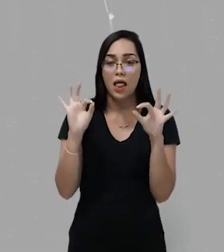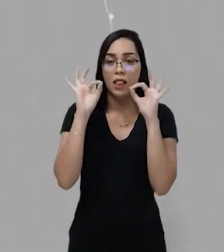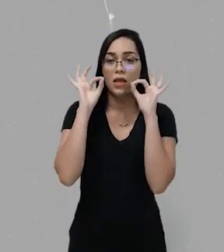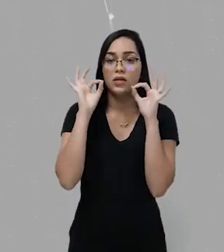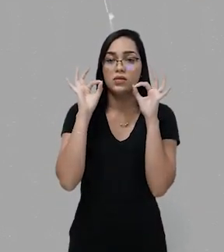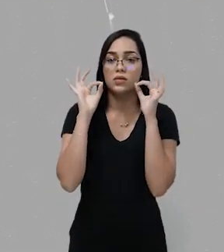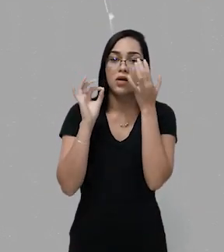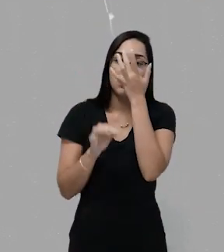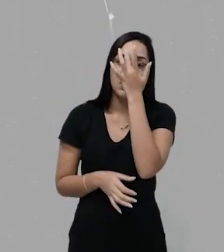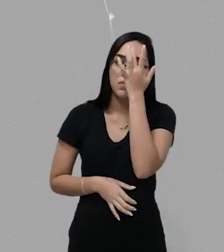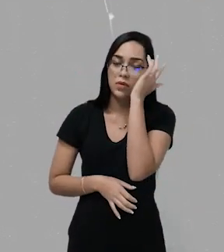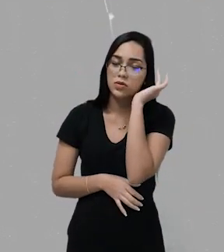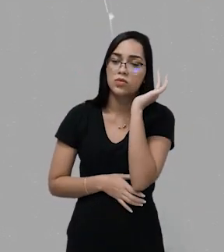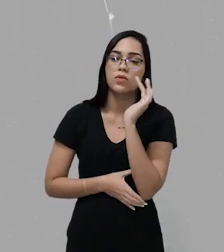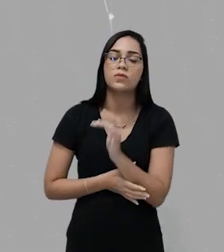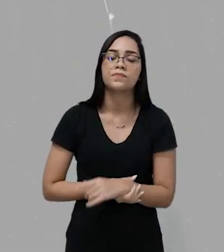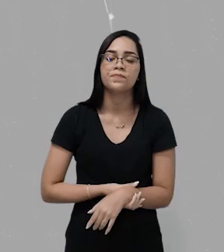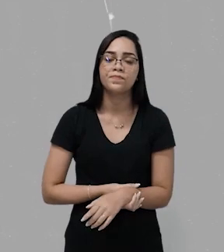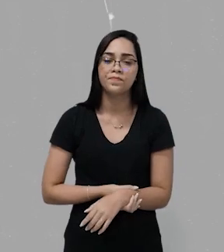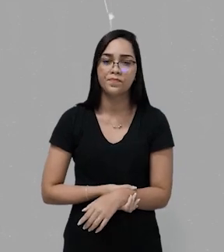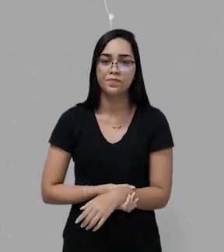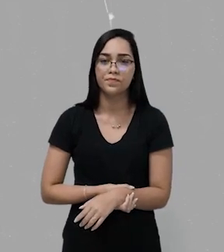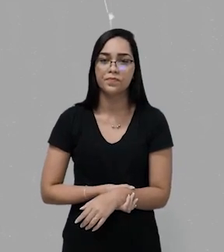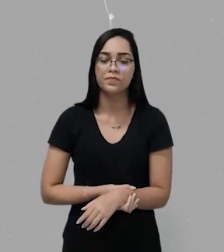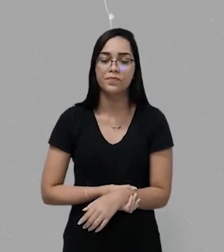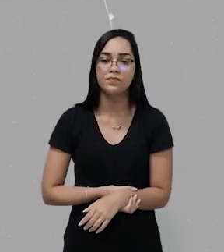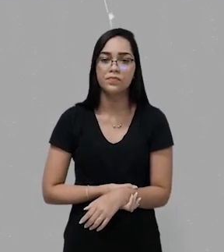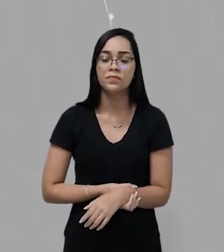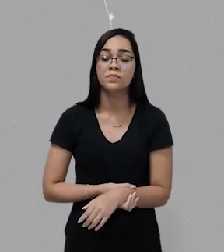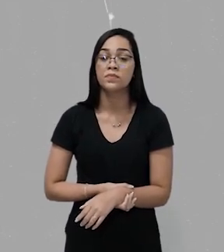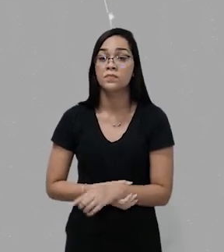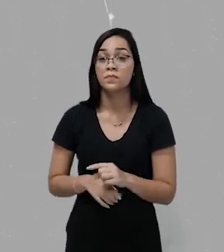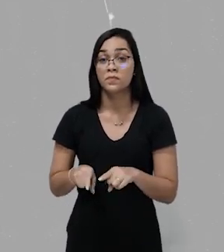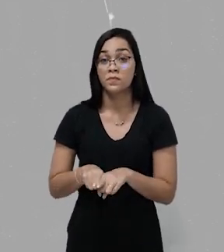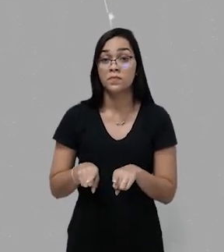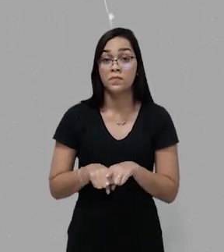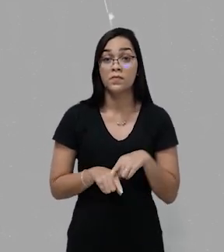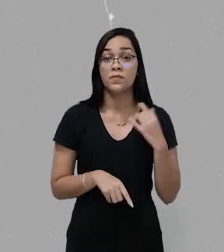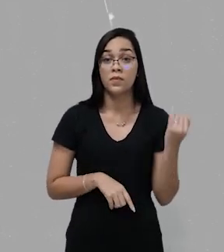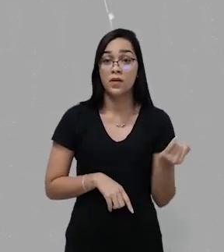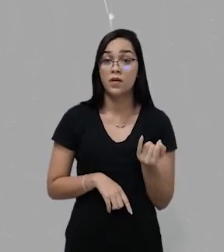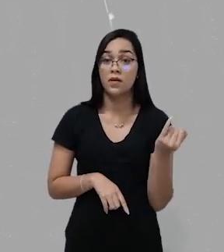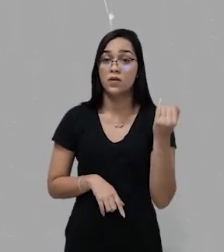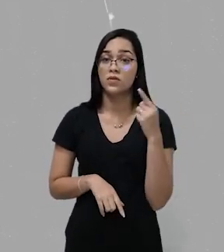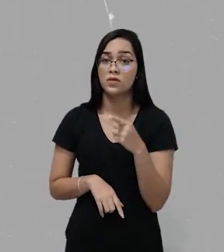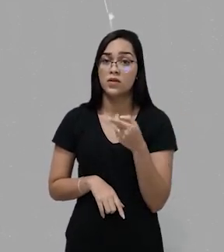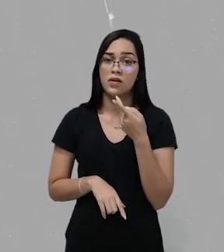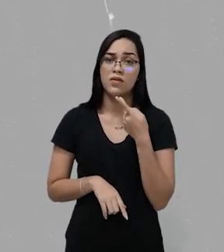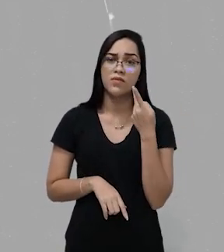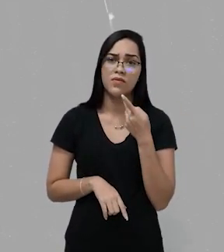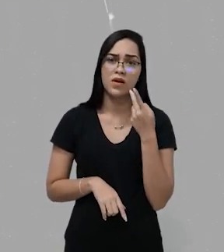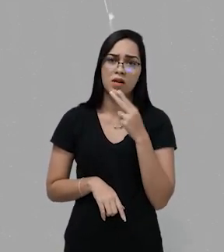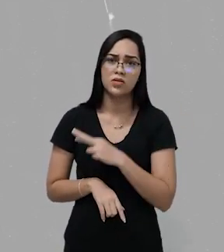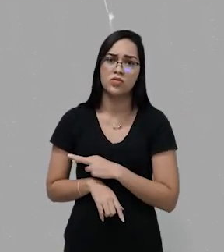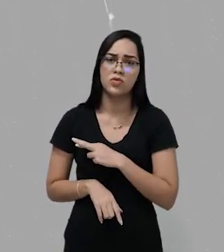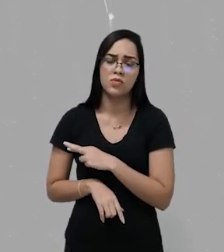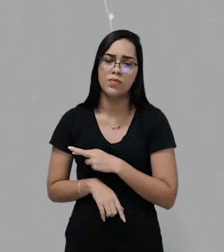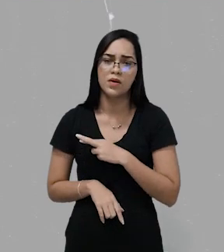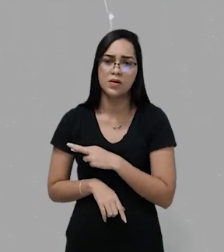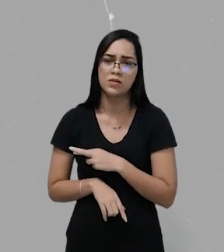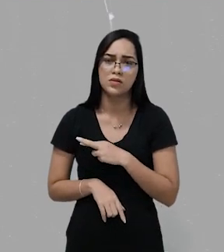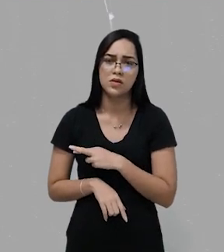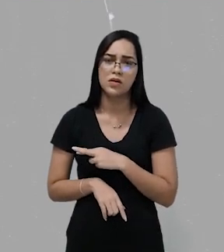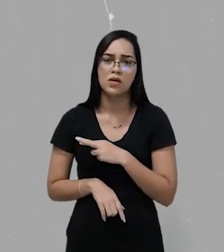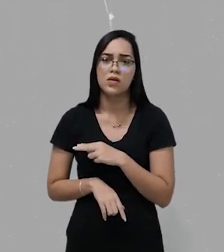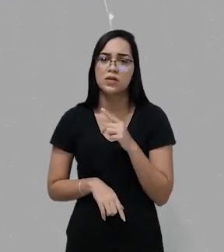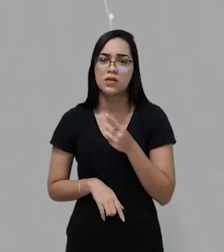experimentalismos, buscando novas formas de captar a atenção do leitor. Uma coisa importante: quando você fala de um romance do